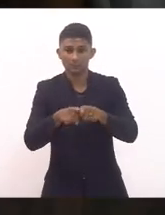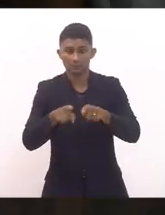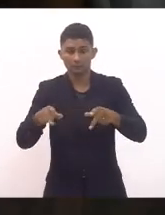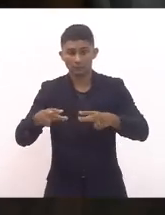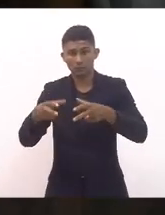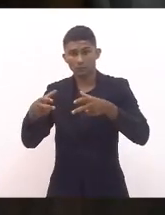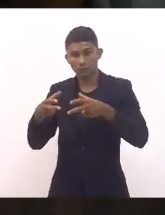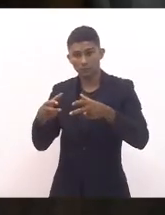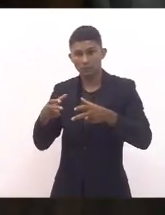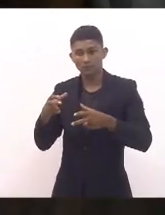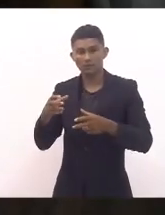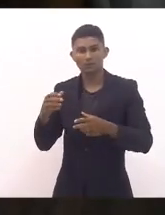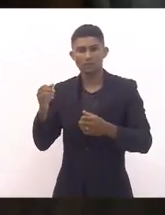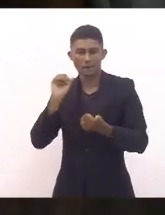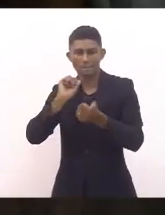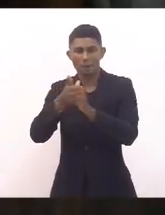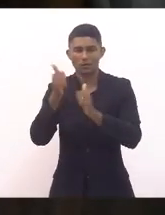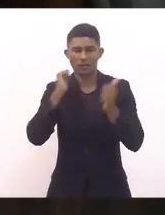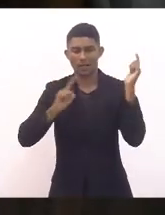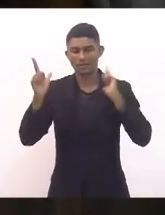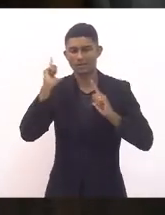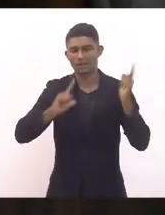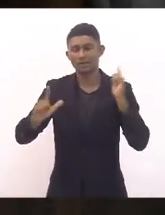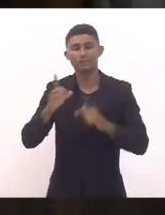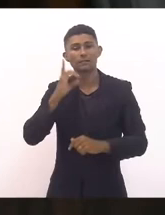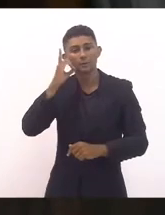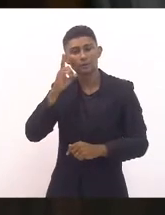Esporte e Lazer, deputado Wellington José.